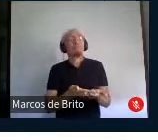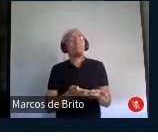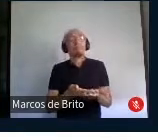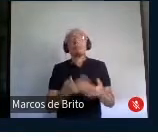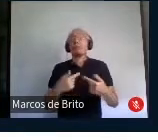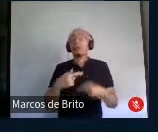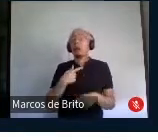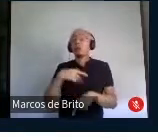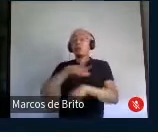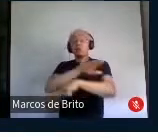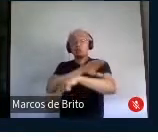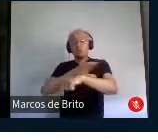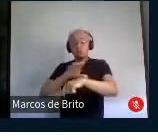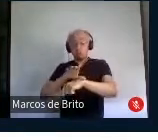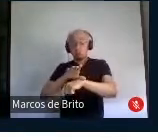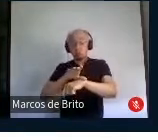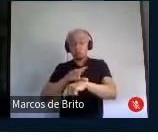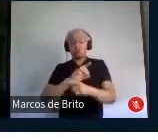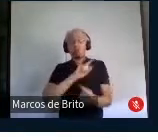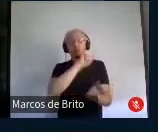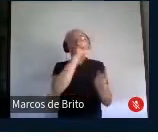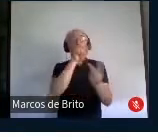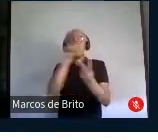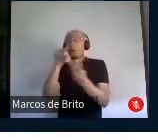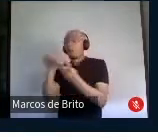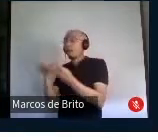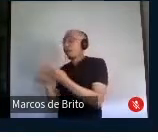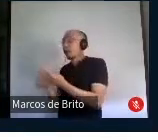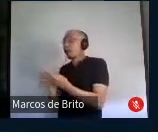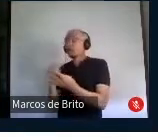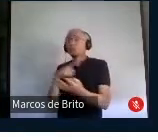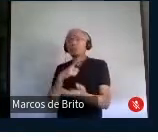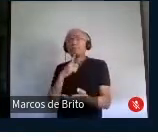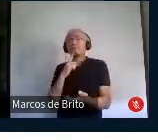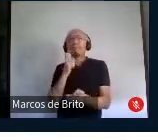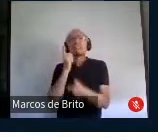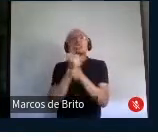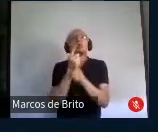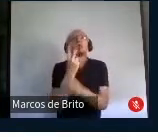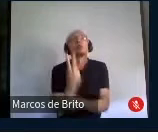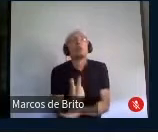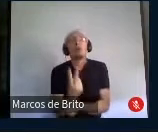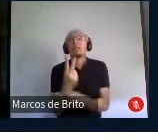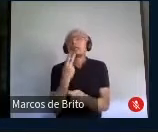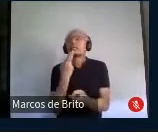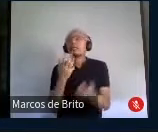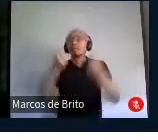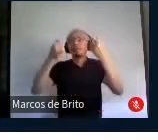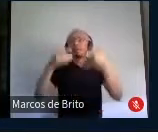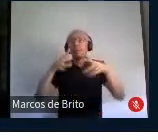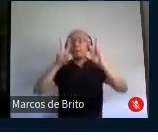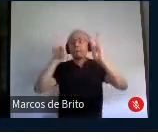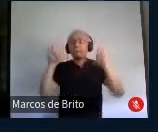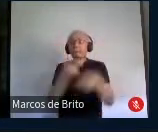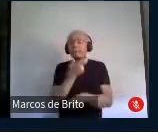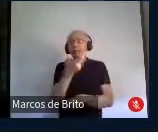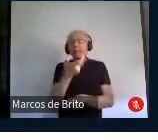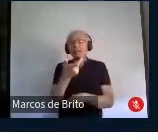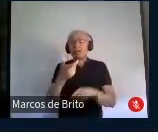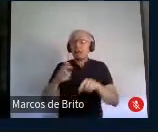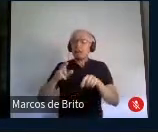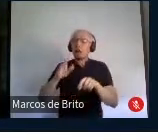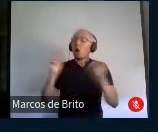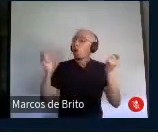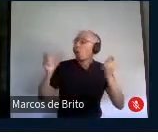Esses cursos, nos seus objetivos, nós só encontramos dois que citaram a palavra competência. E ela veio de